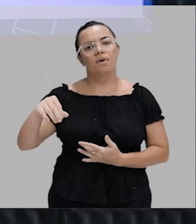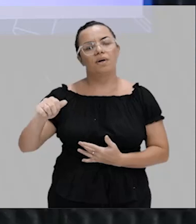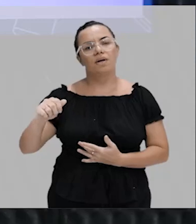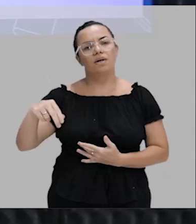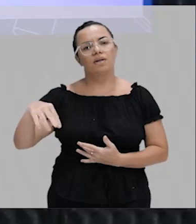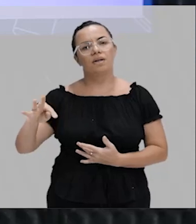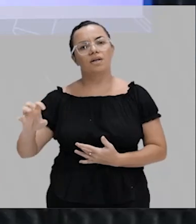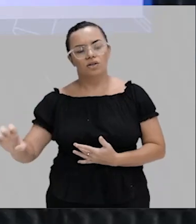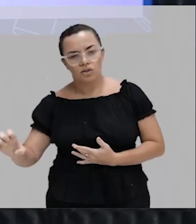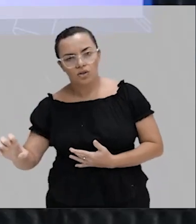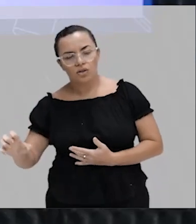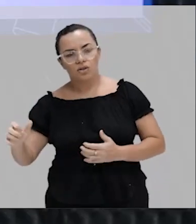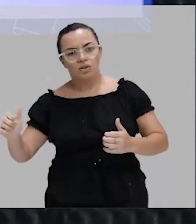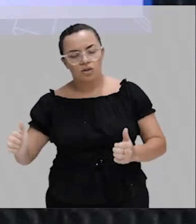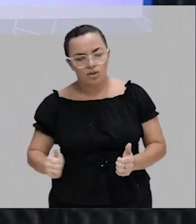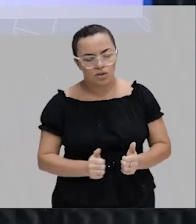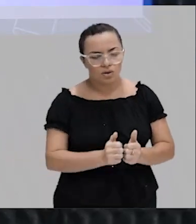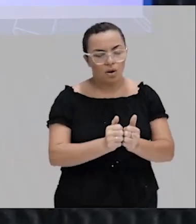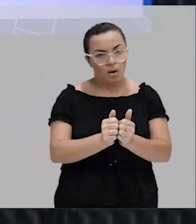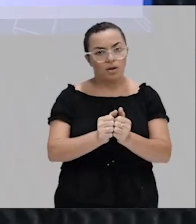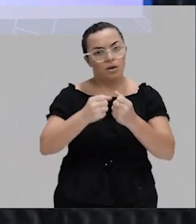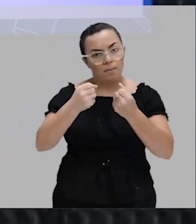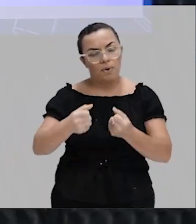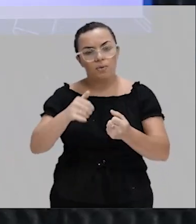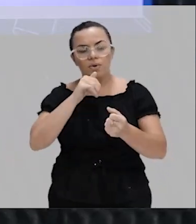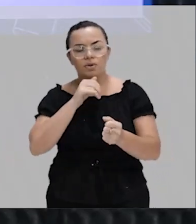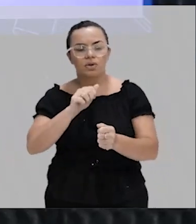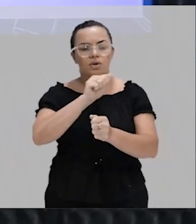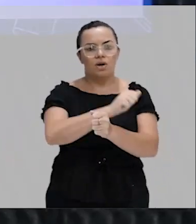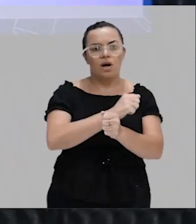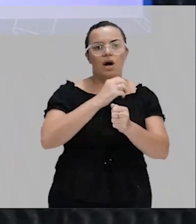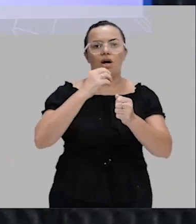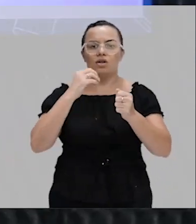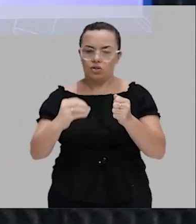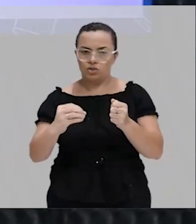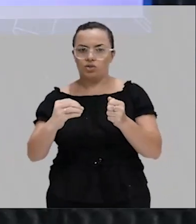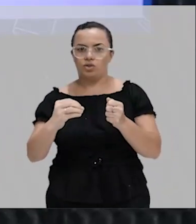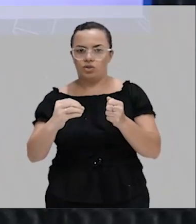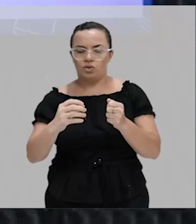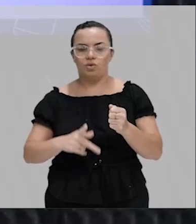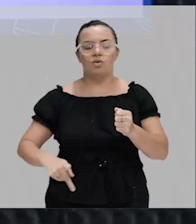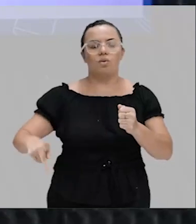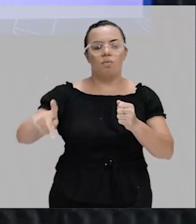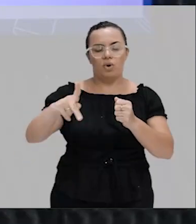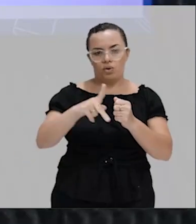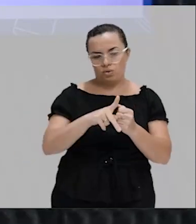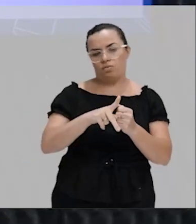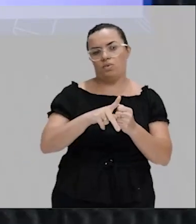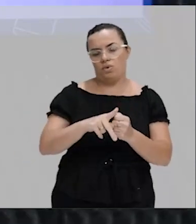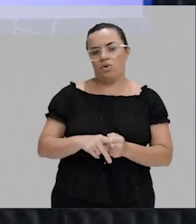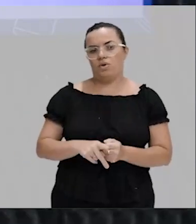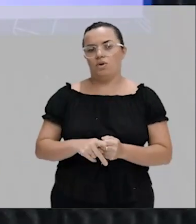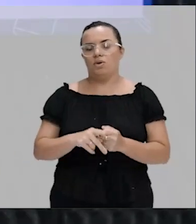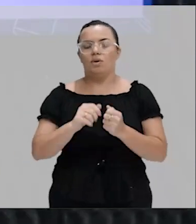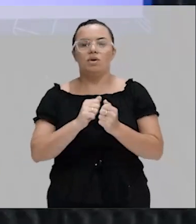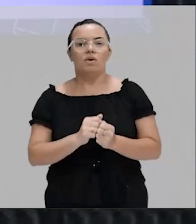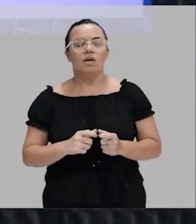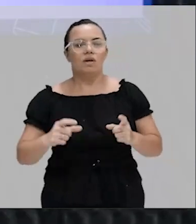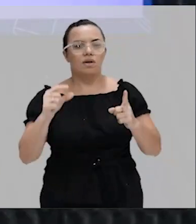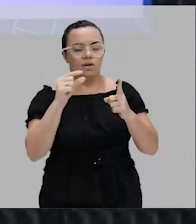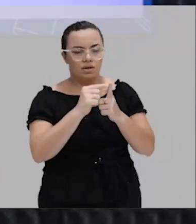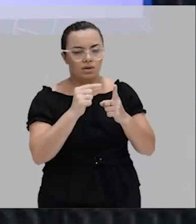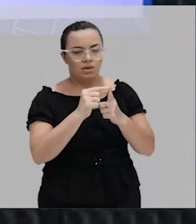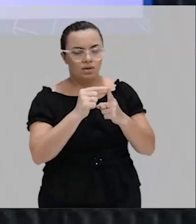que acompanham. Pode ser um artigo, pode ser um pronome, tá certo? Então, vai determinar e vai marcar aí essa